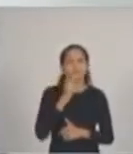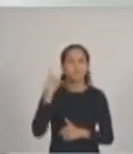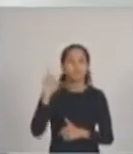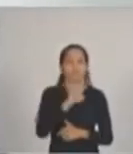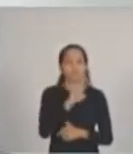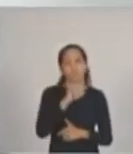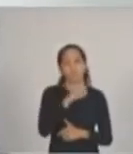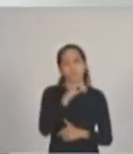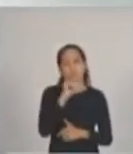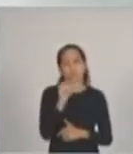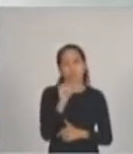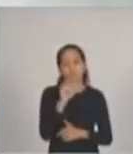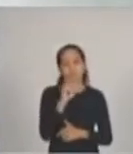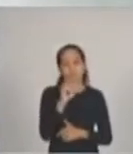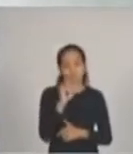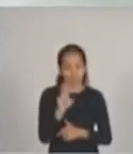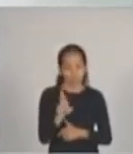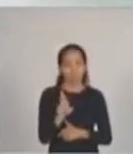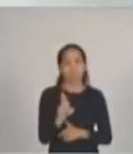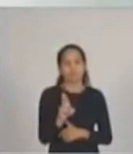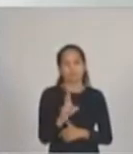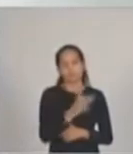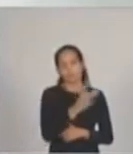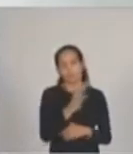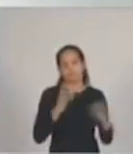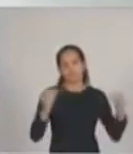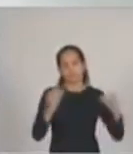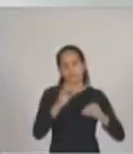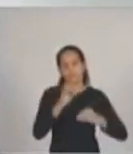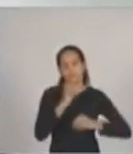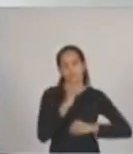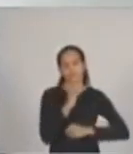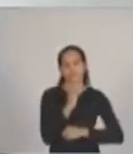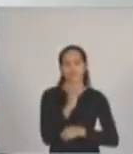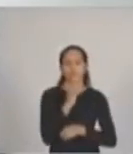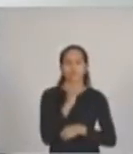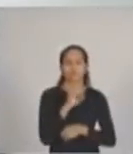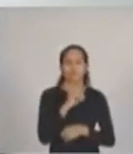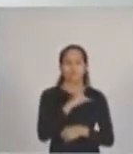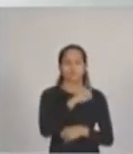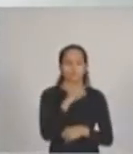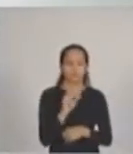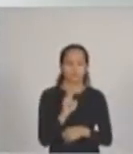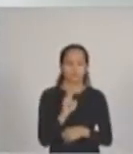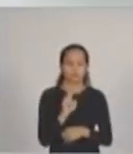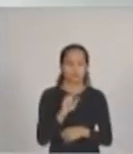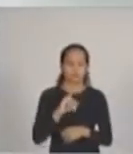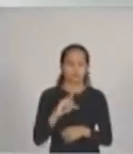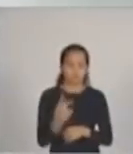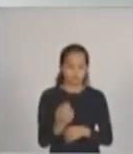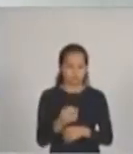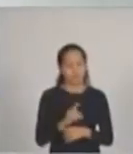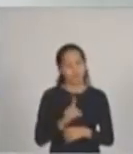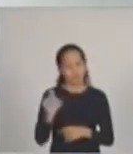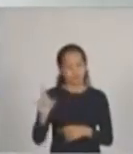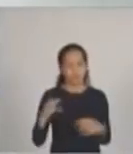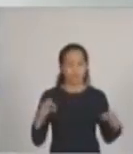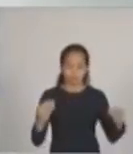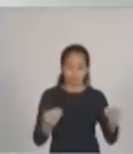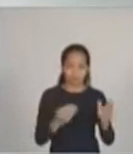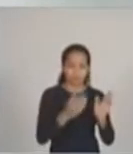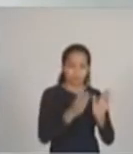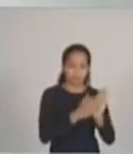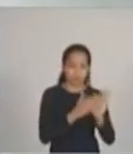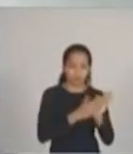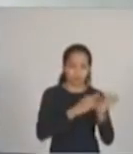Jadir Rigotti, mas conhecido mesmo pelo apelido de Juninho Buguiú. Então, estou encaminhando essas indicações aí e